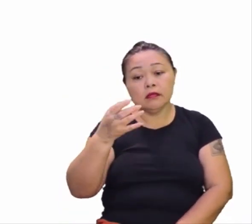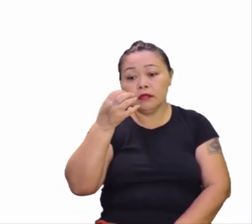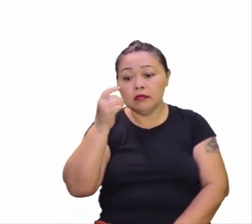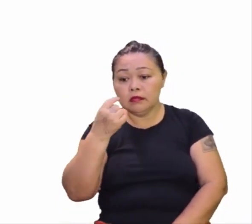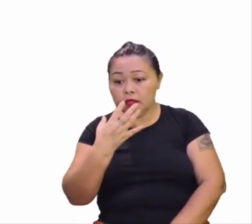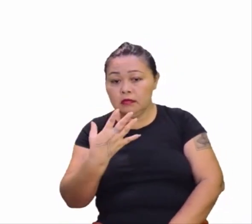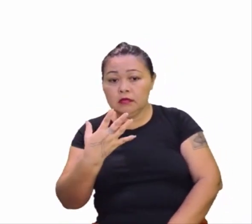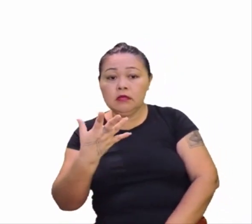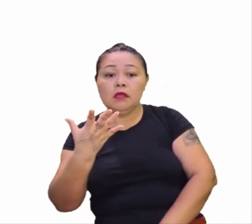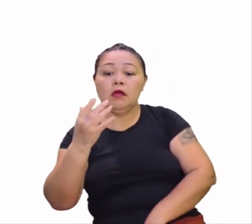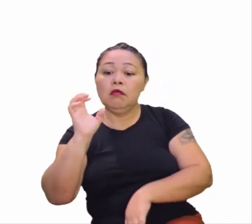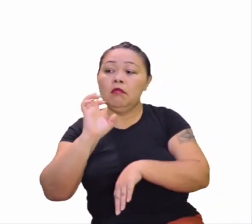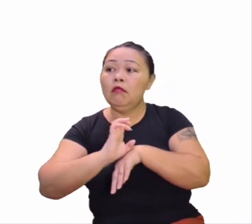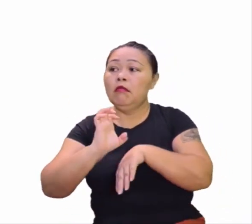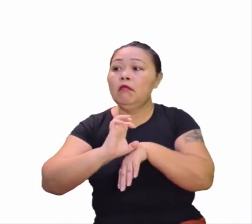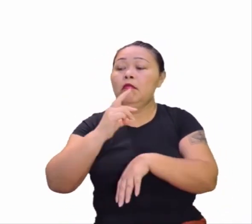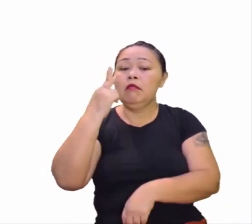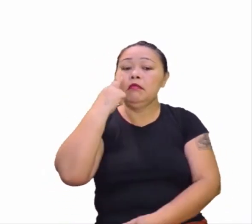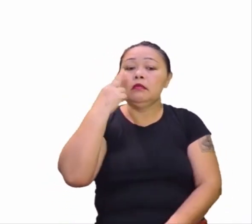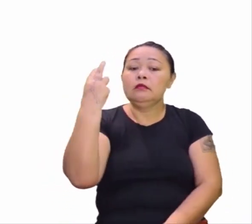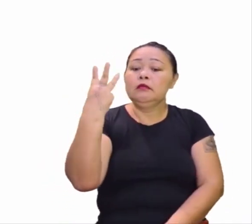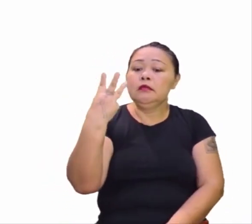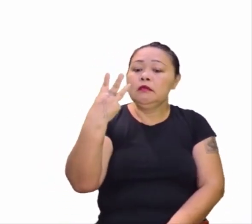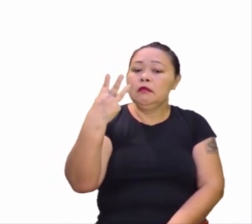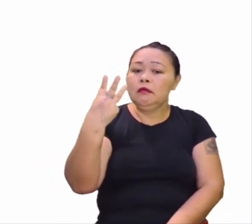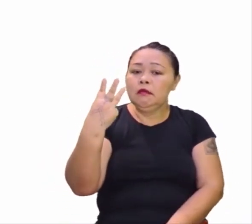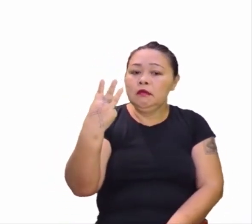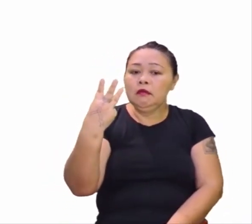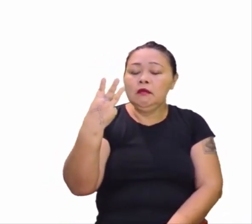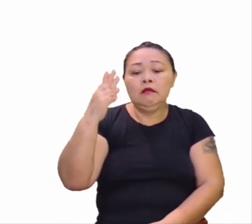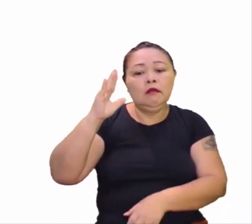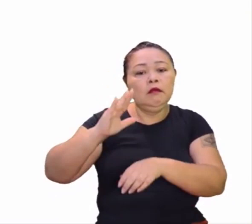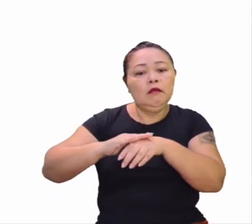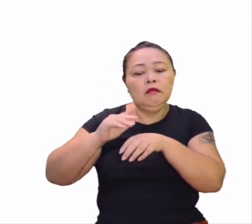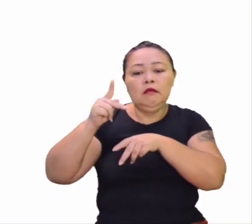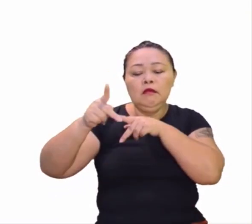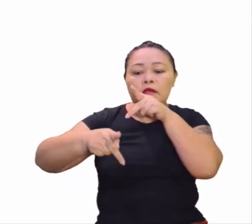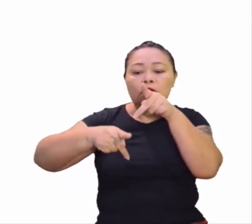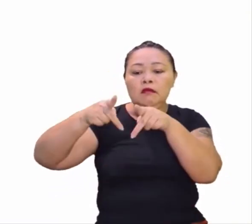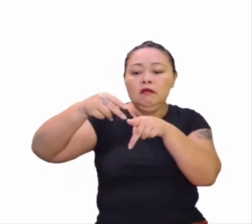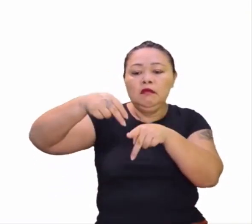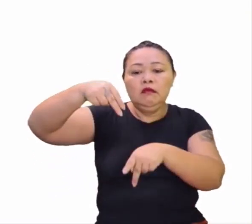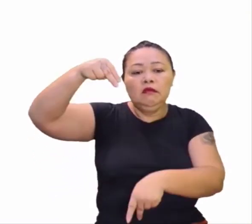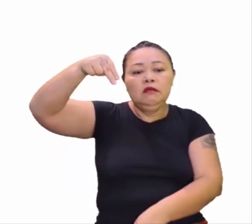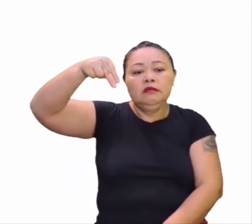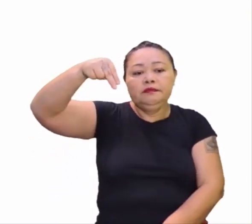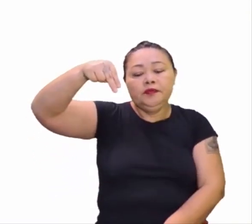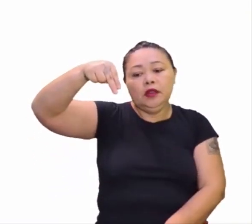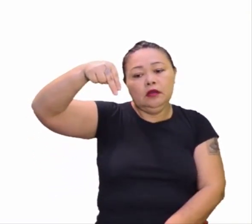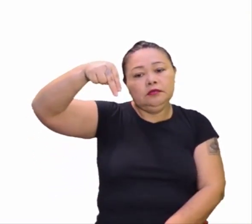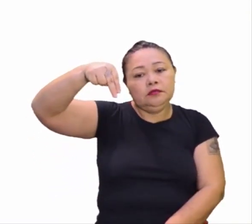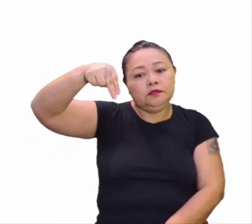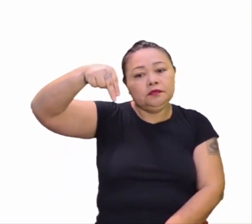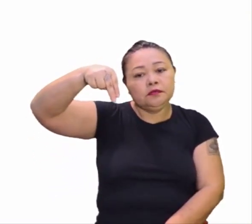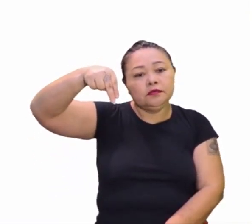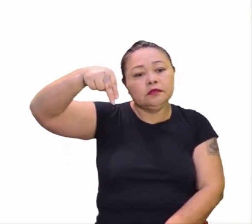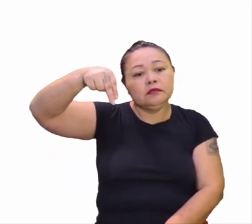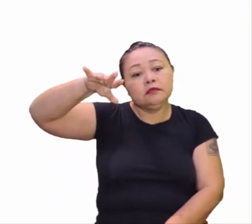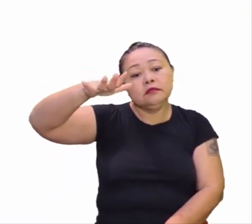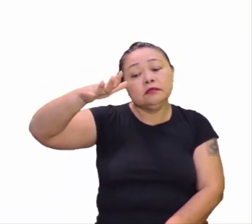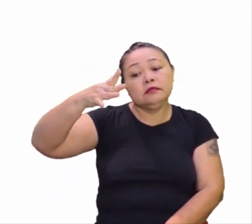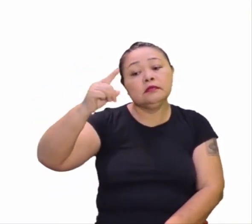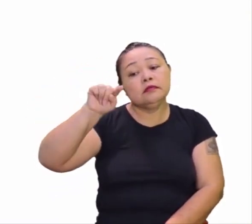Bem, Rondônia é o terceiro estado mais populoso da região norte,